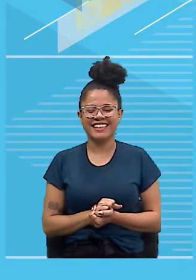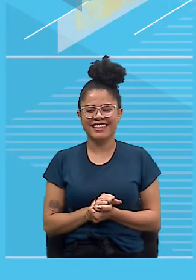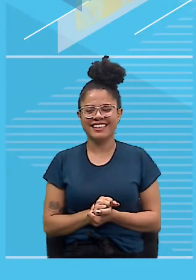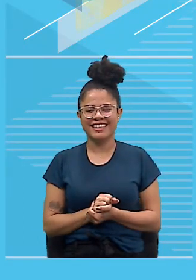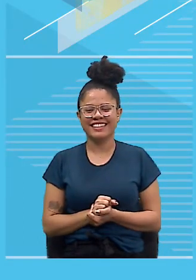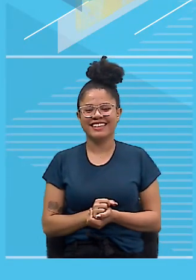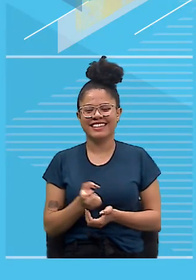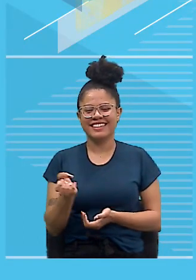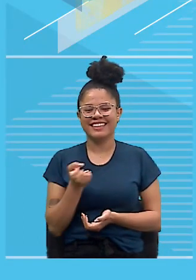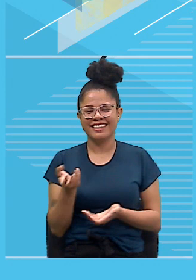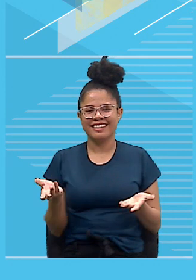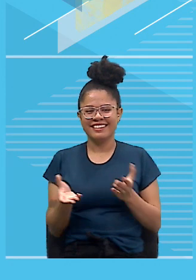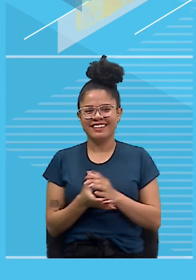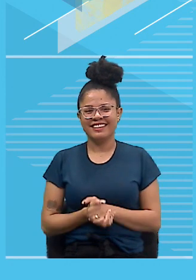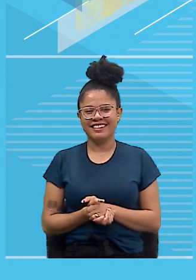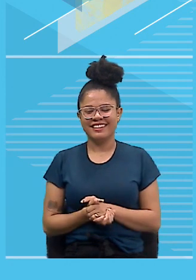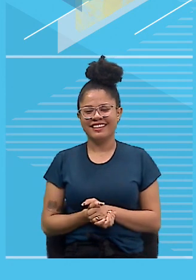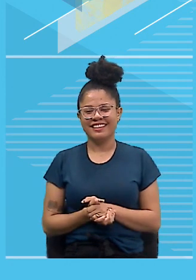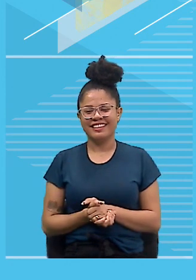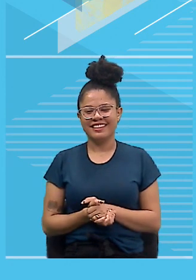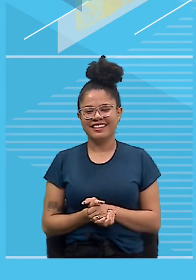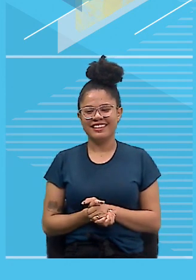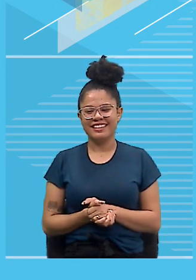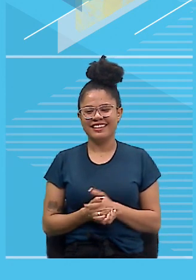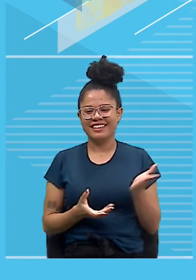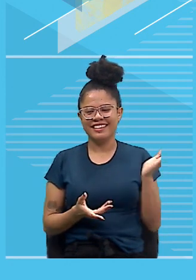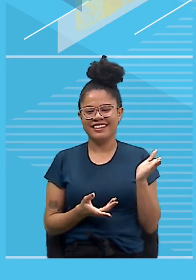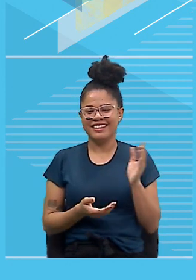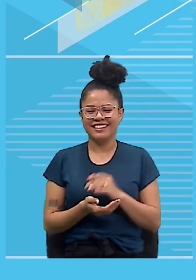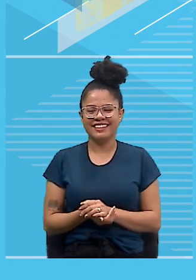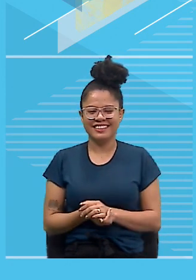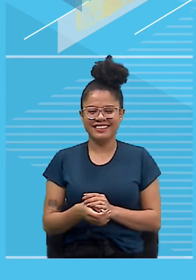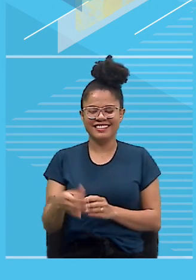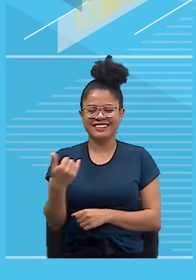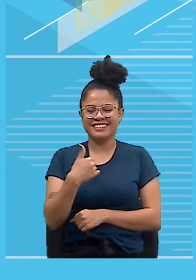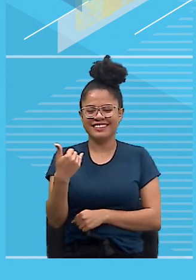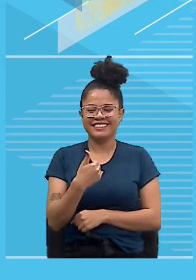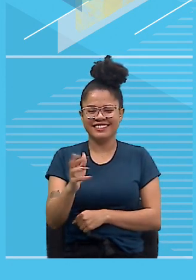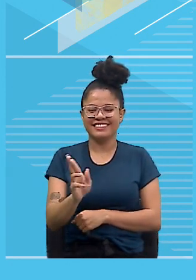quer criar os cenário convida ele não ele só quer comer galinha caipira